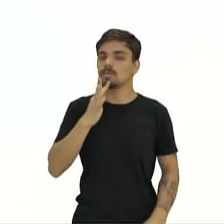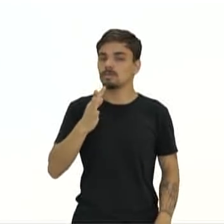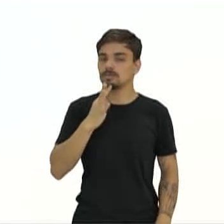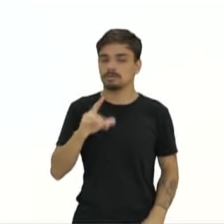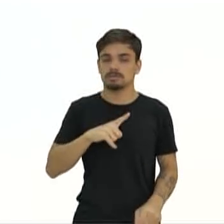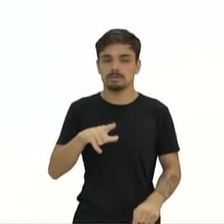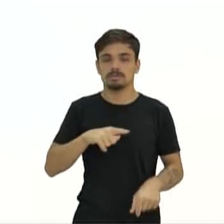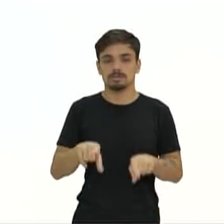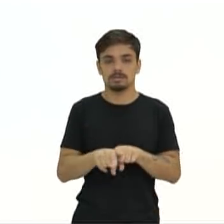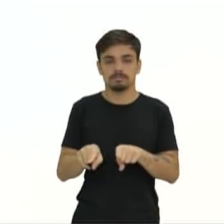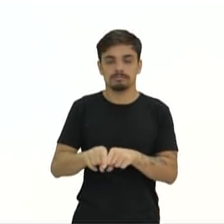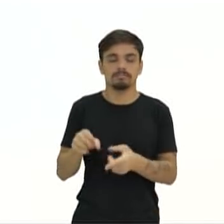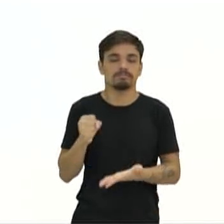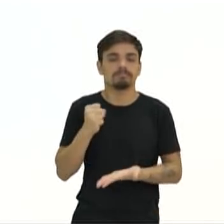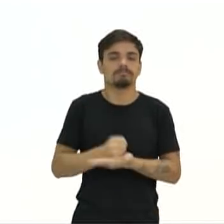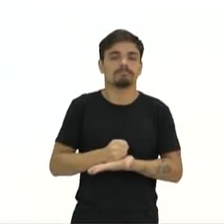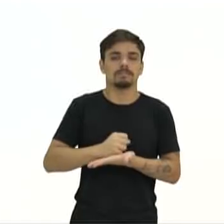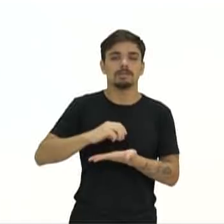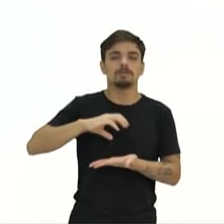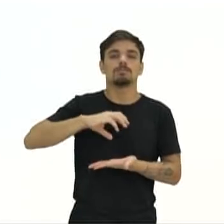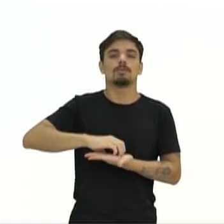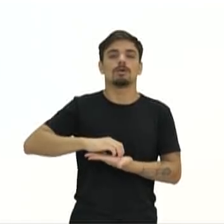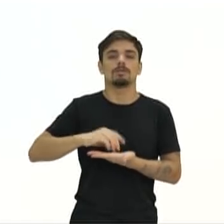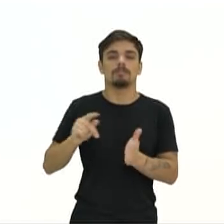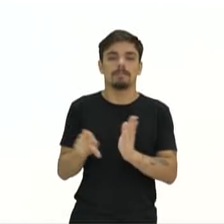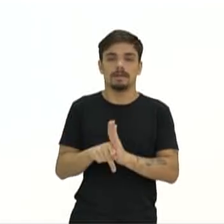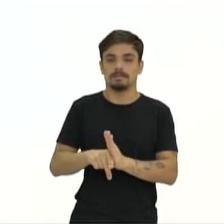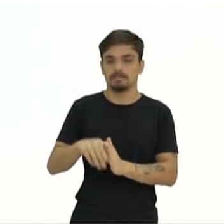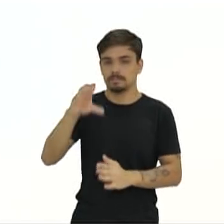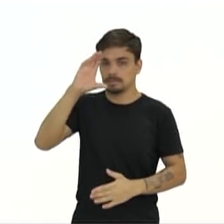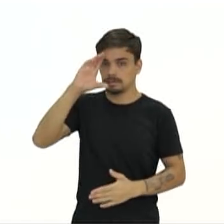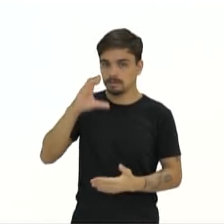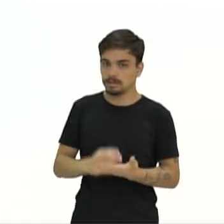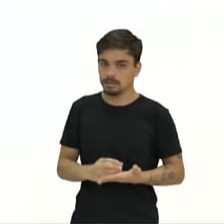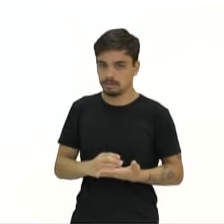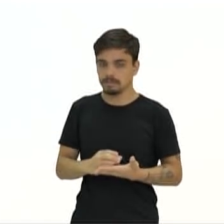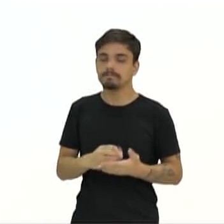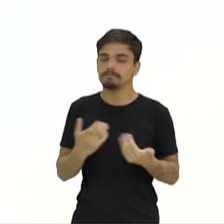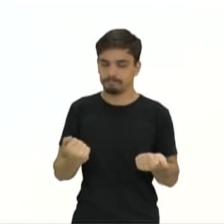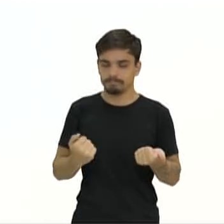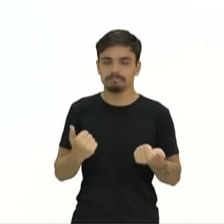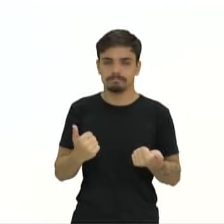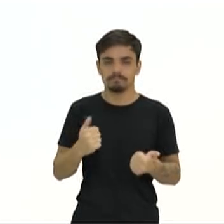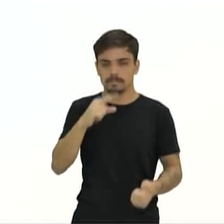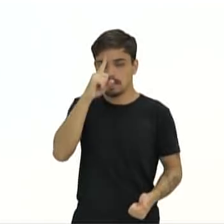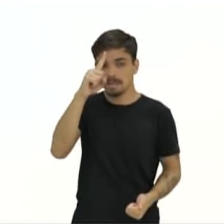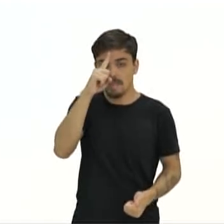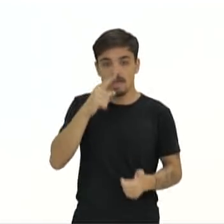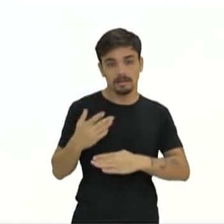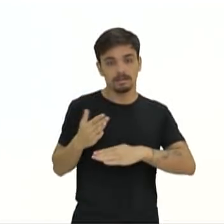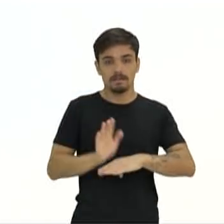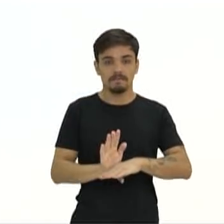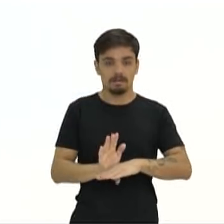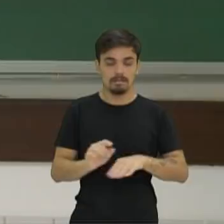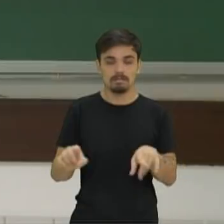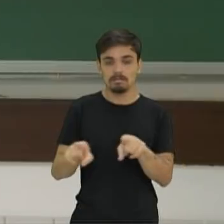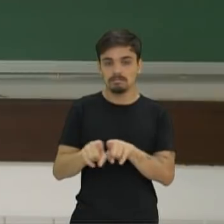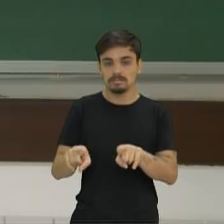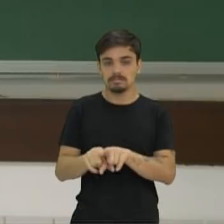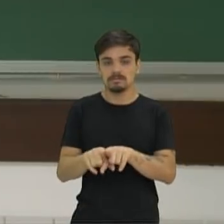de alicerce para a tese, essa ideia defendida. Então, olha que interessante, você vai